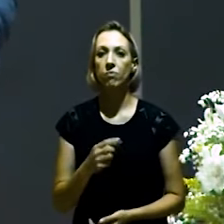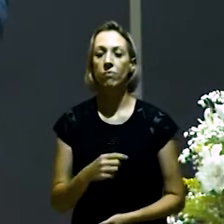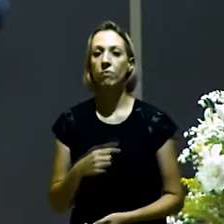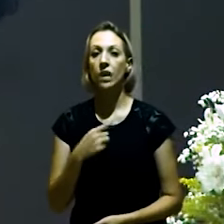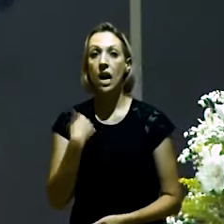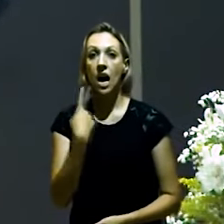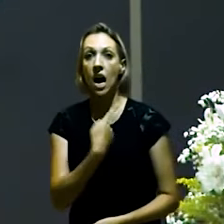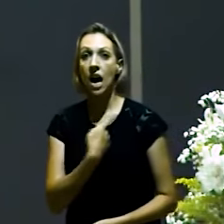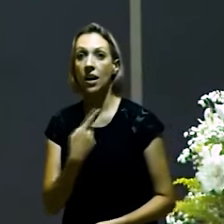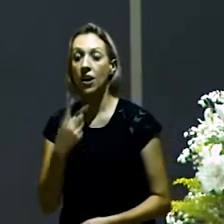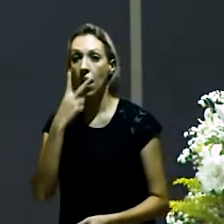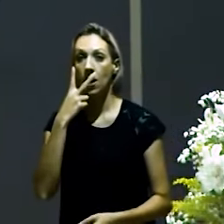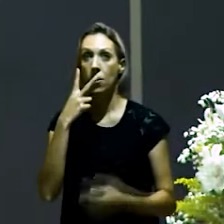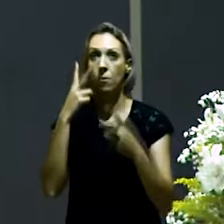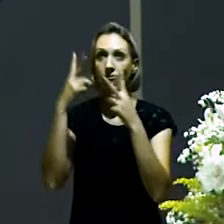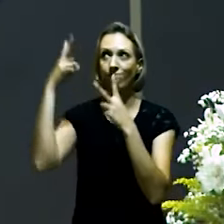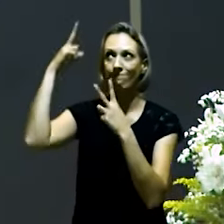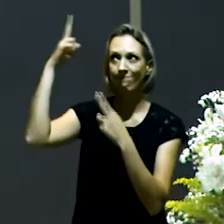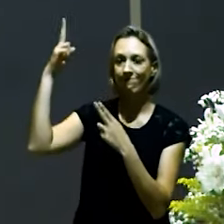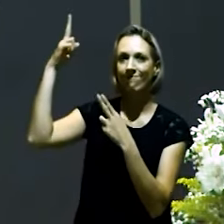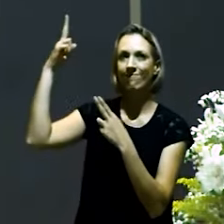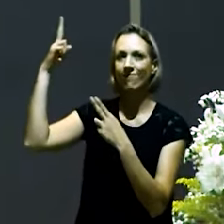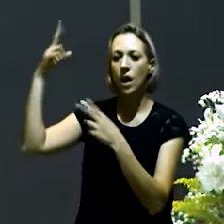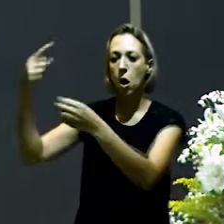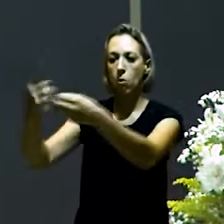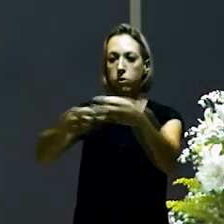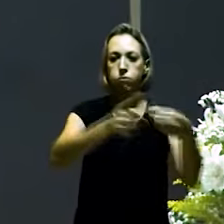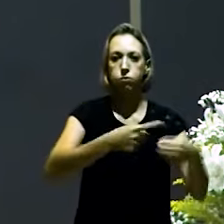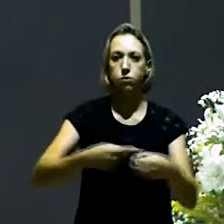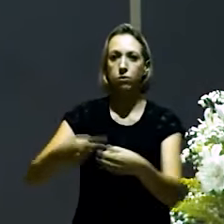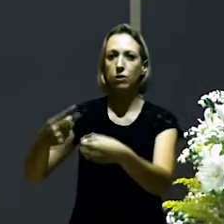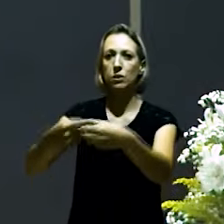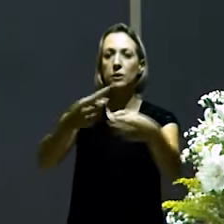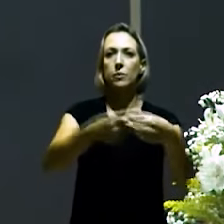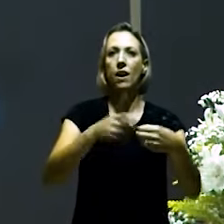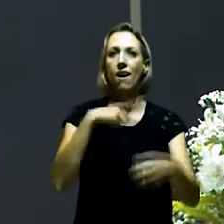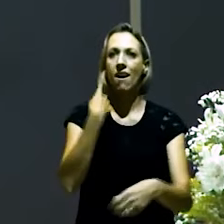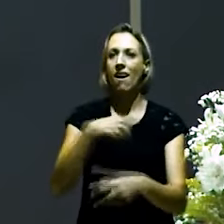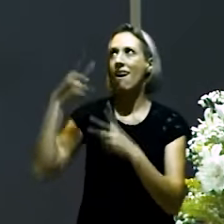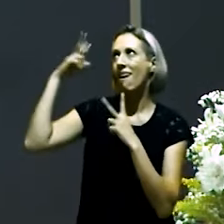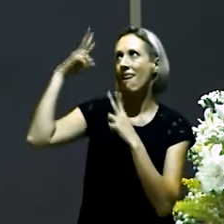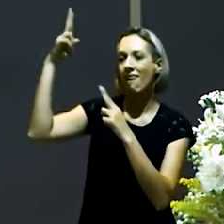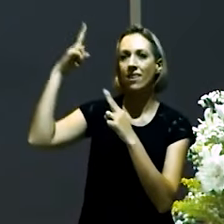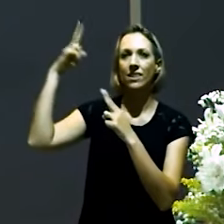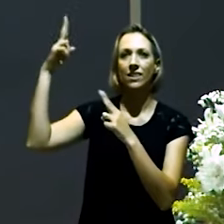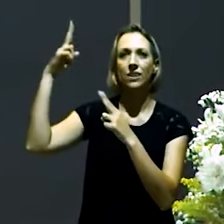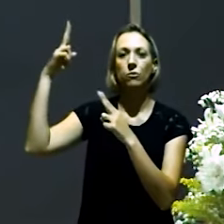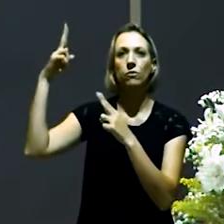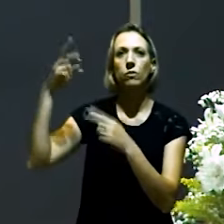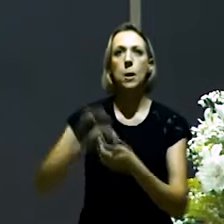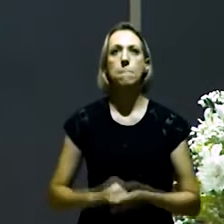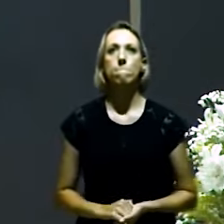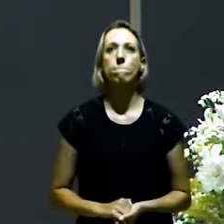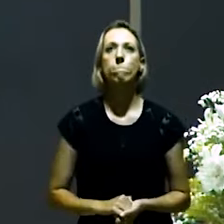seu conhecimento em todos os lugares. Você sabe o que é que Paulo está dizendo aqui? Com ser conduzido em triunfo. Paulo